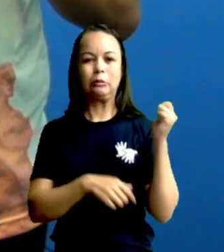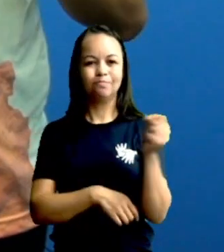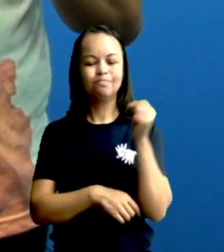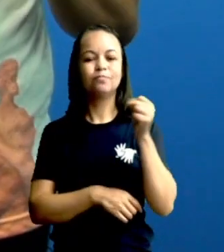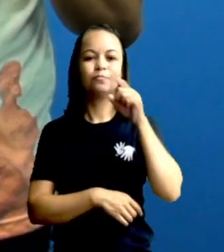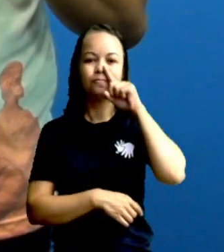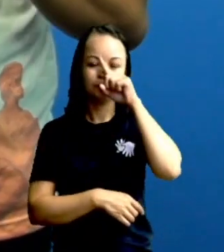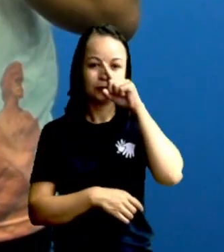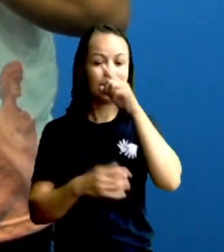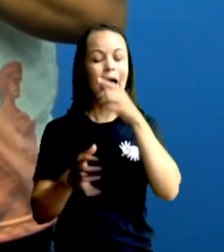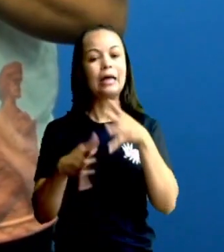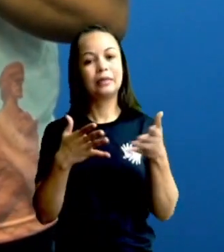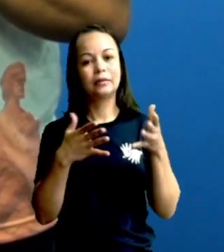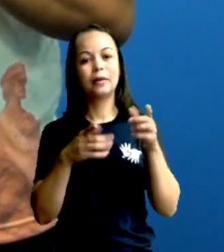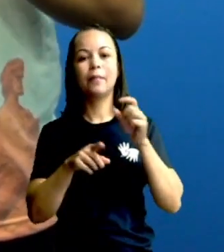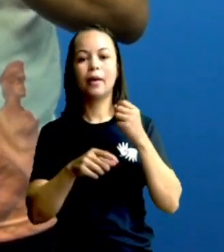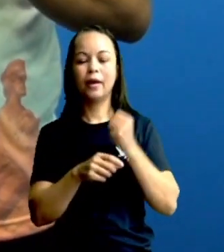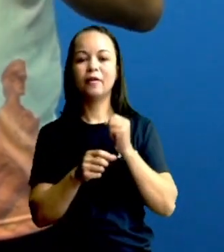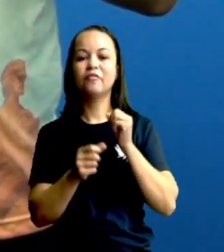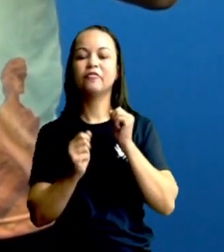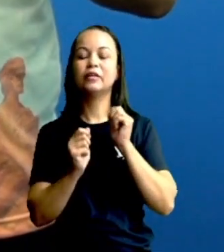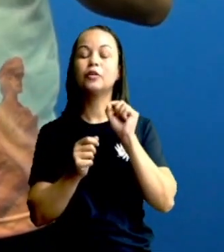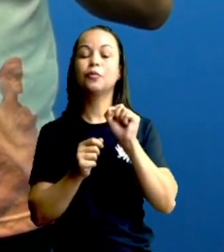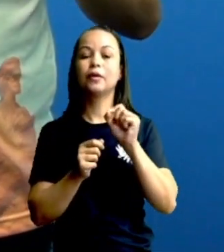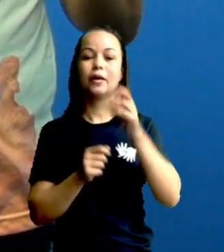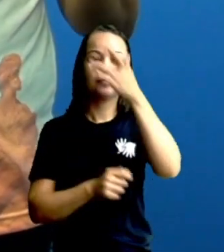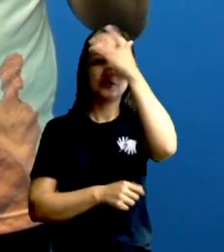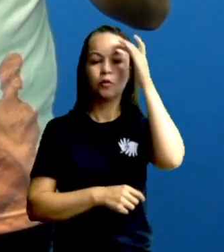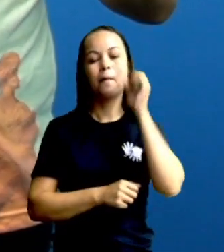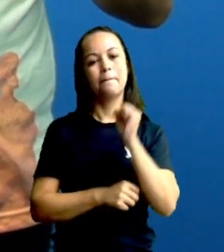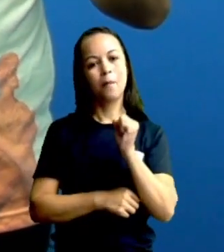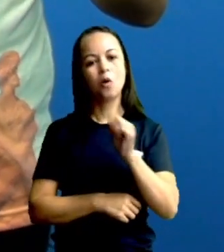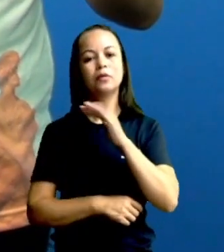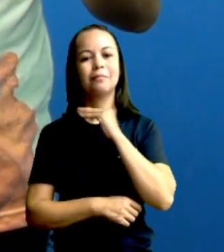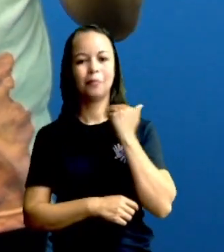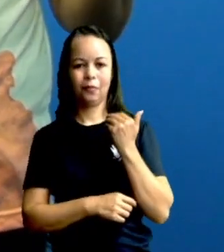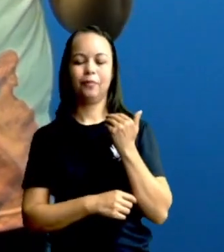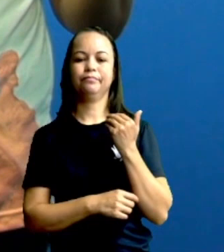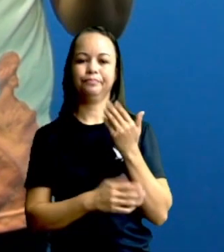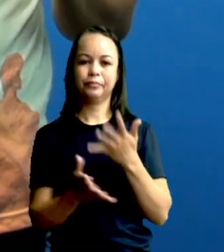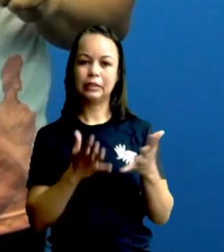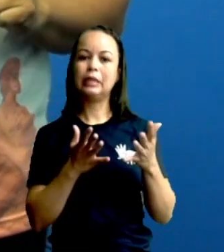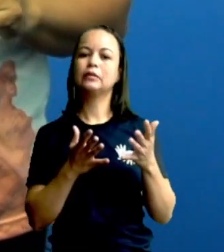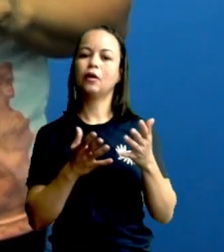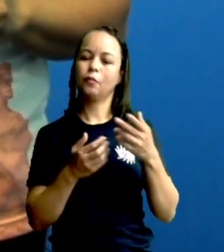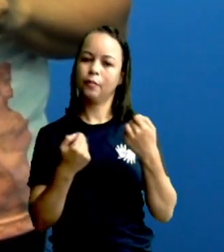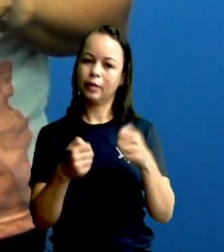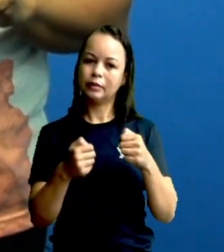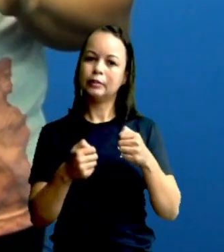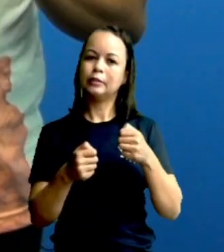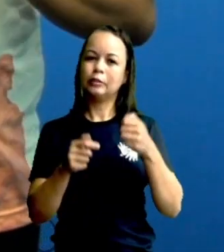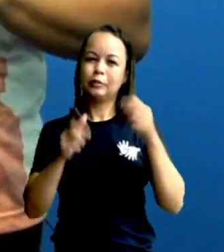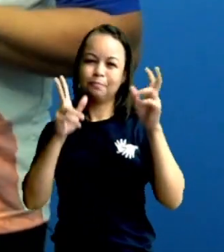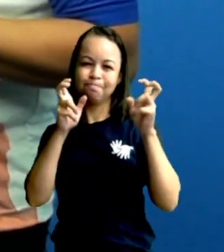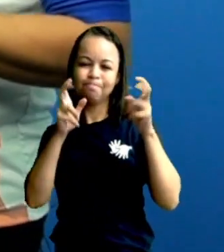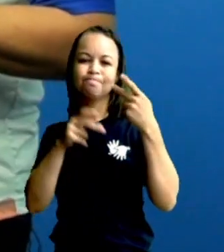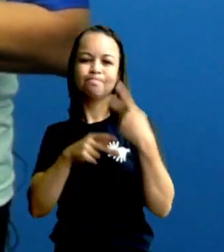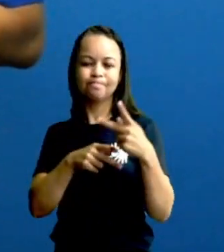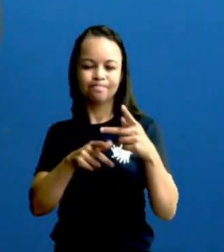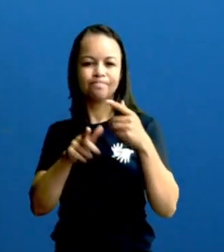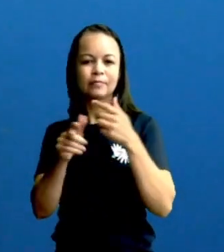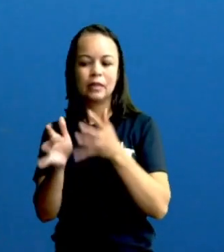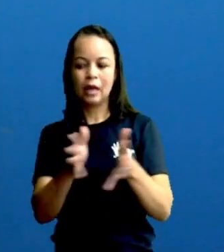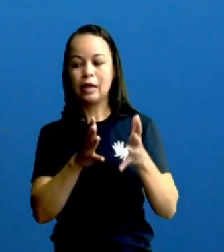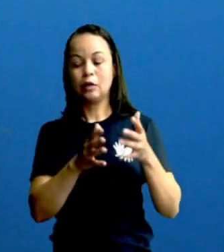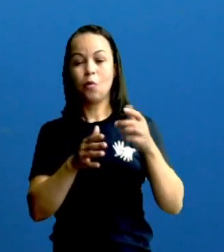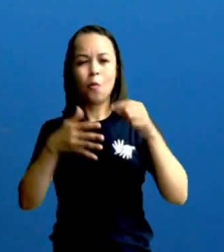mesmo levando a pessoa a óbito. Então, cabe a gente trazer à luz essa problemática. E sem falar que qualquer uma